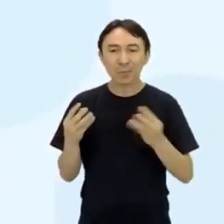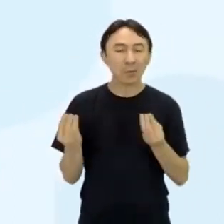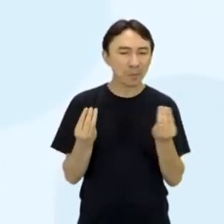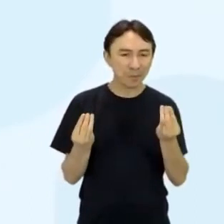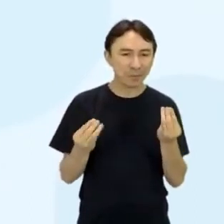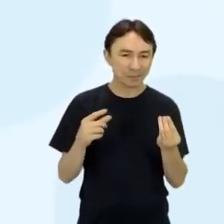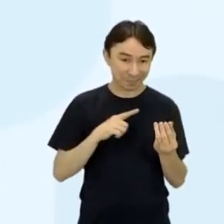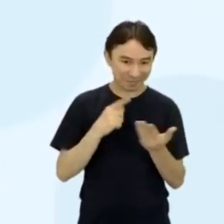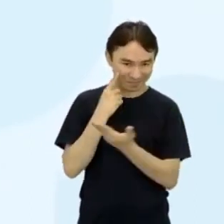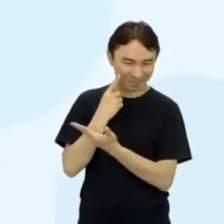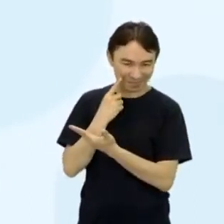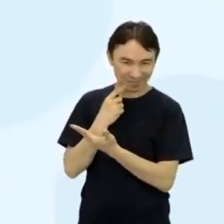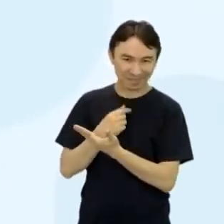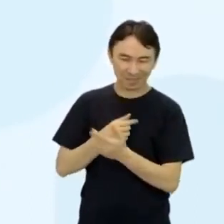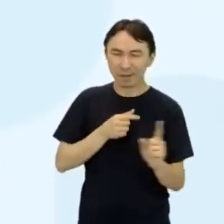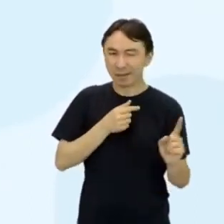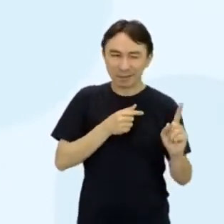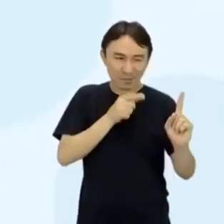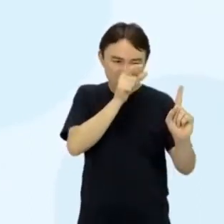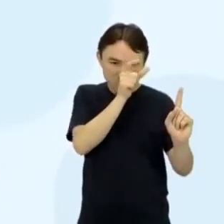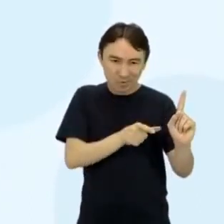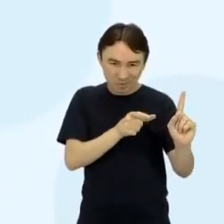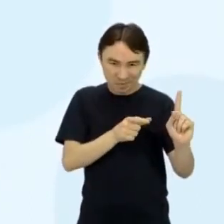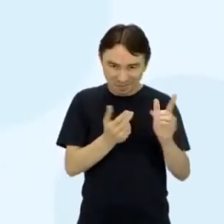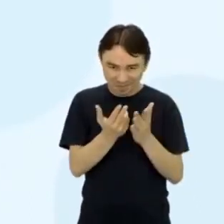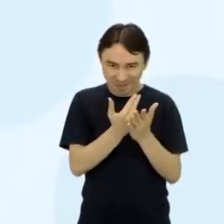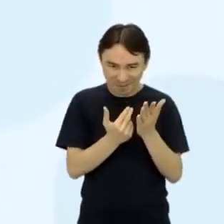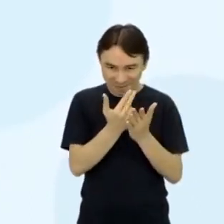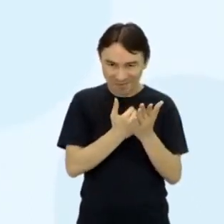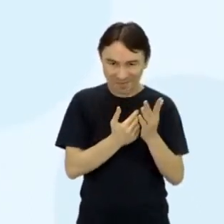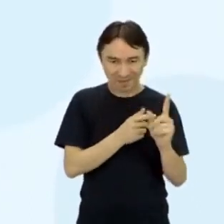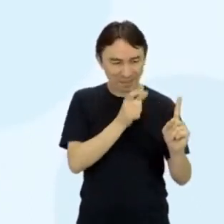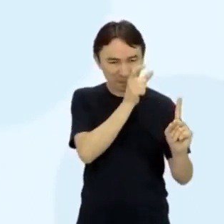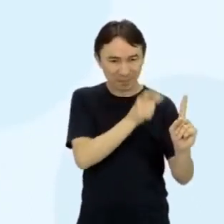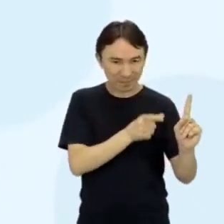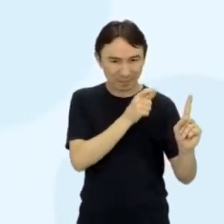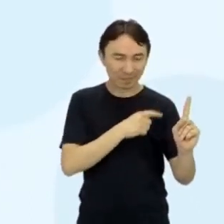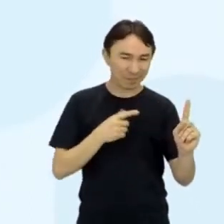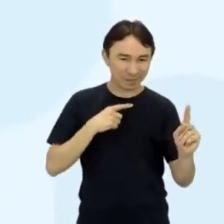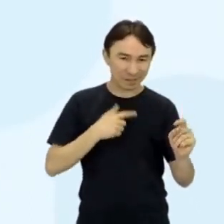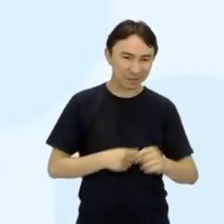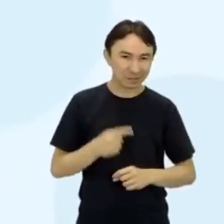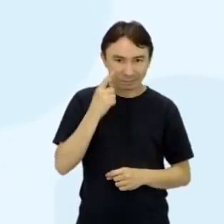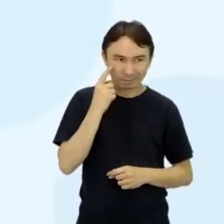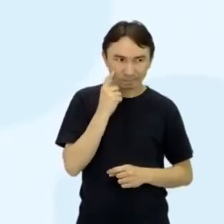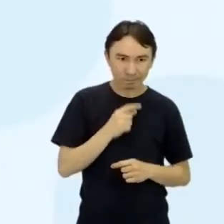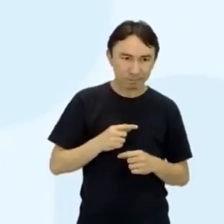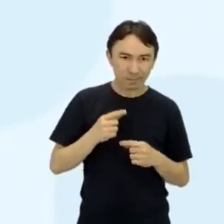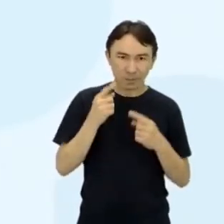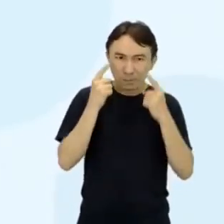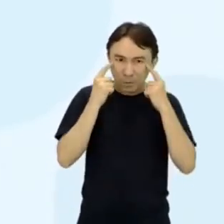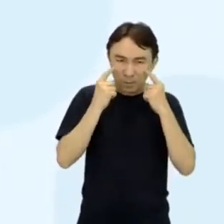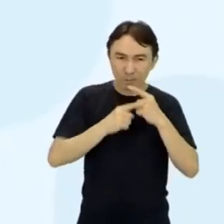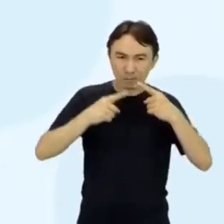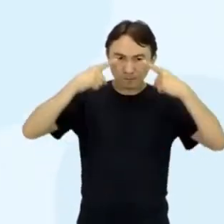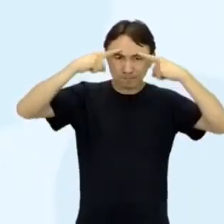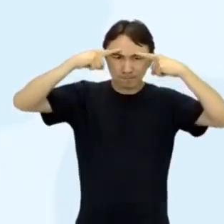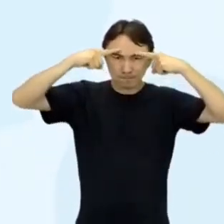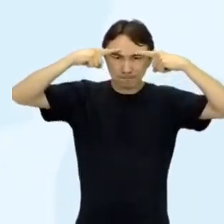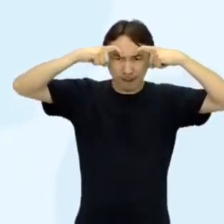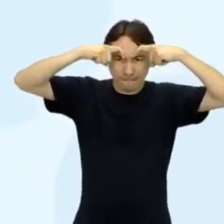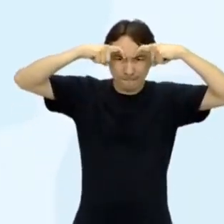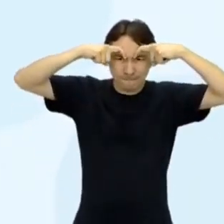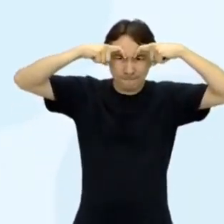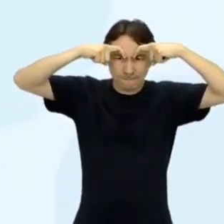um homem que ele está assim com um olhar meio bravo, assim, sabe? Ele tem um bigodezinho todo tortinho